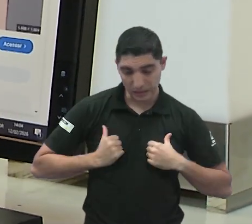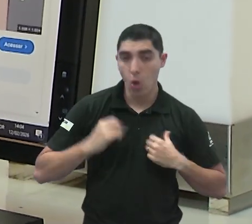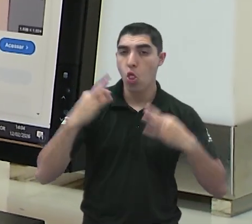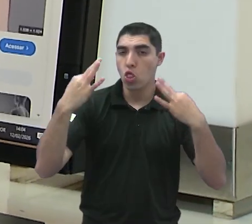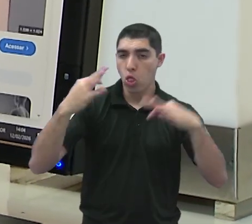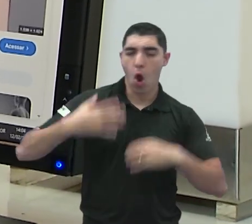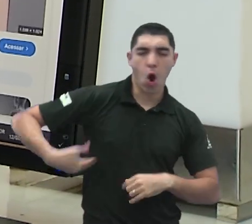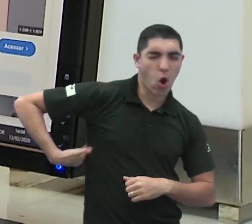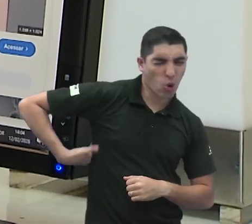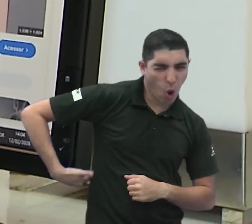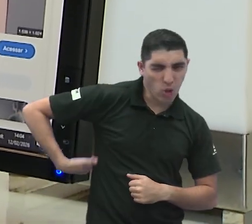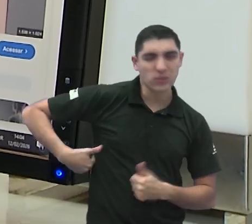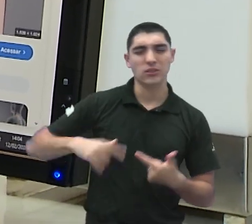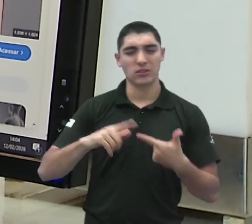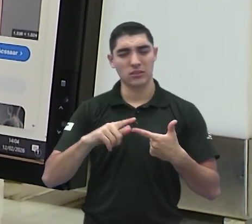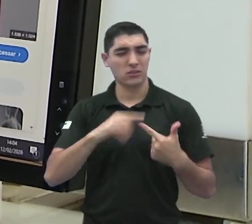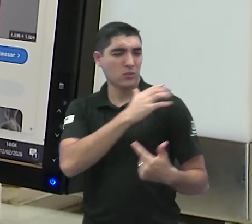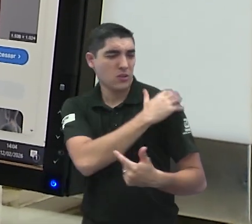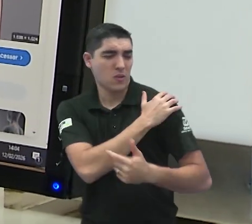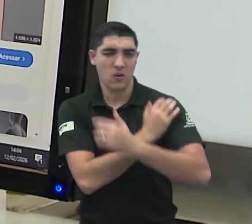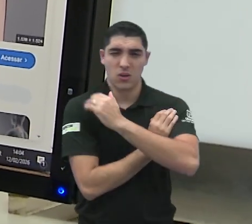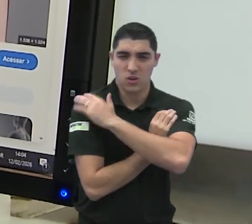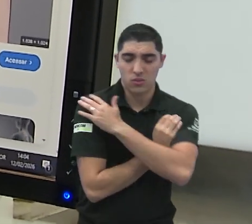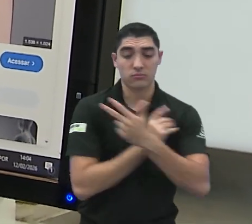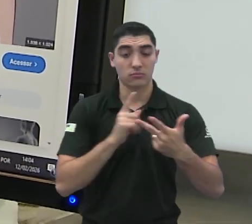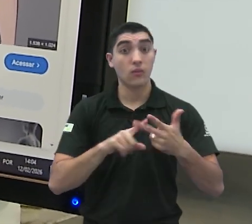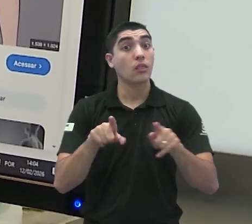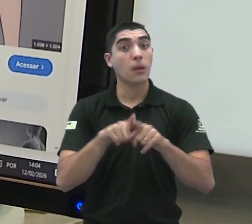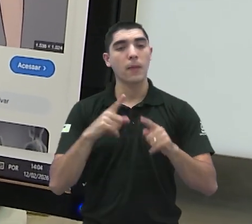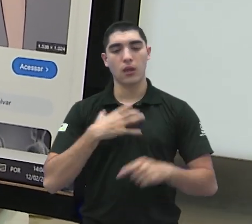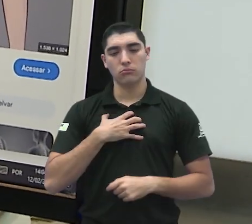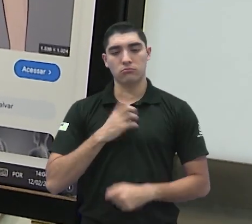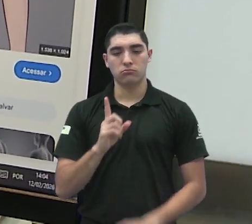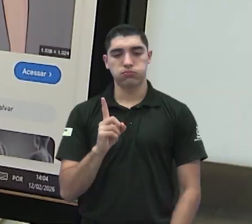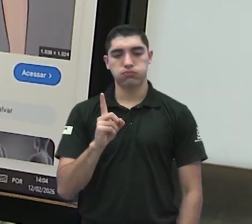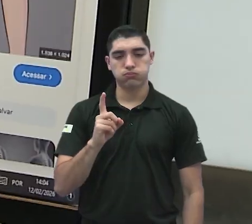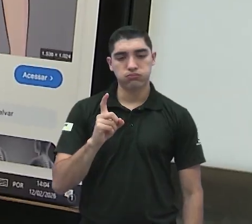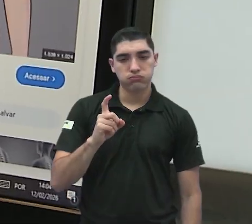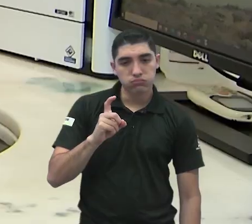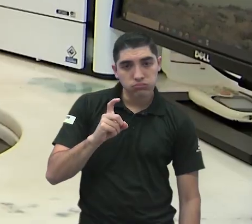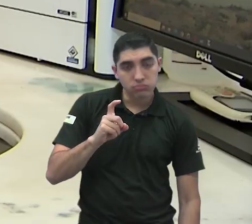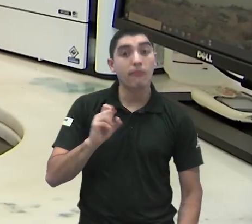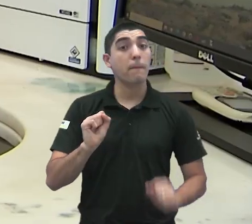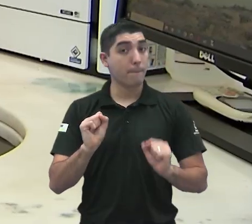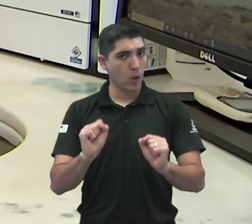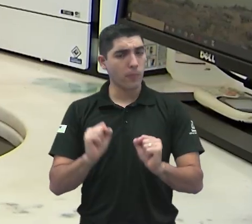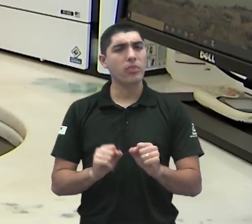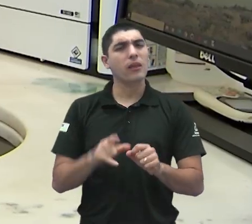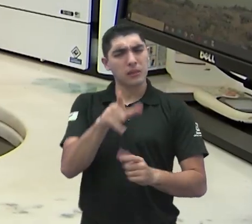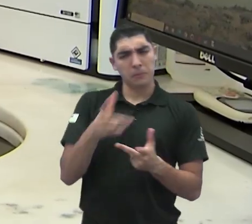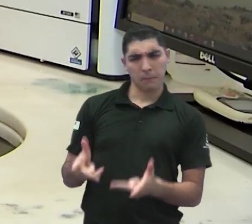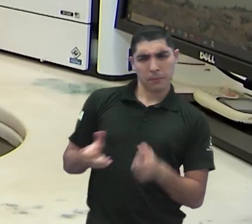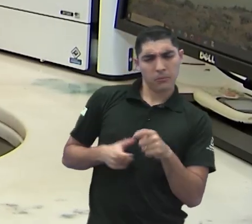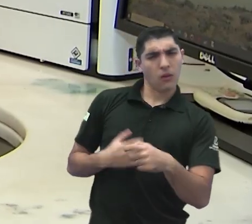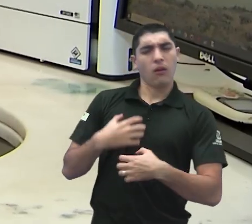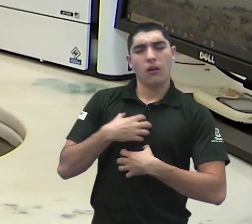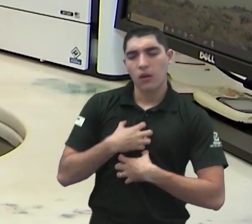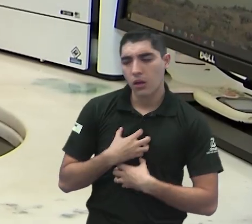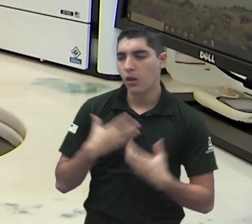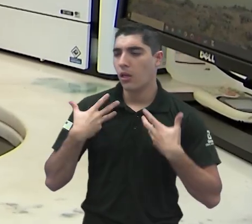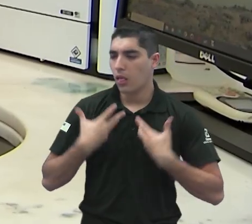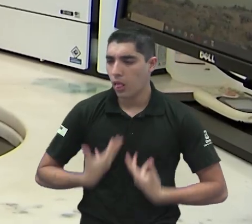provocar dores nas costas, nos ombros e até problemas de postura ao longo do tempo. Sinais como cansaço